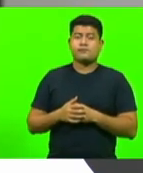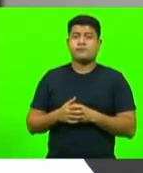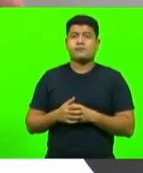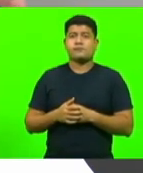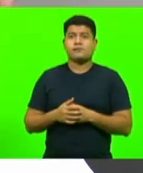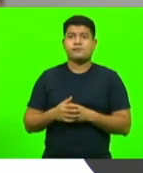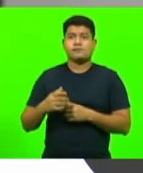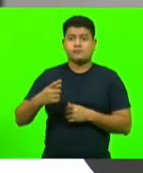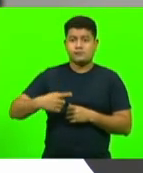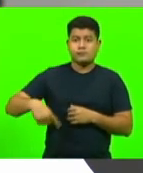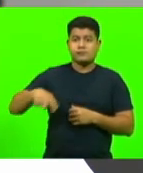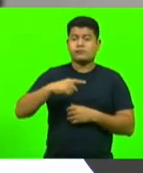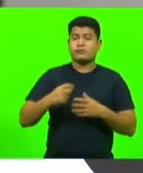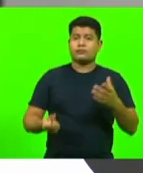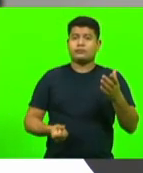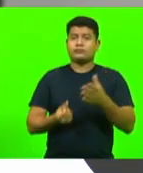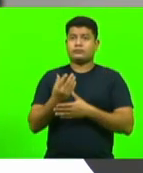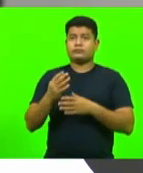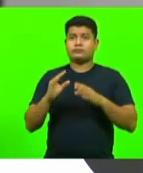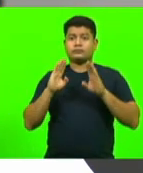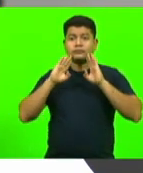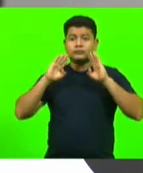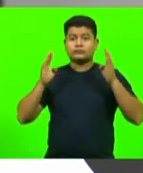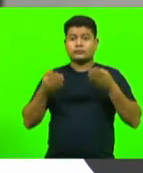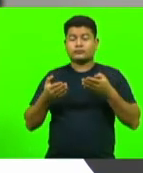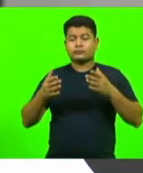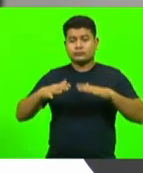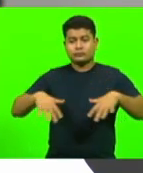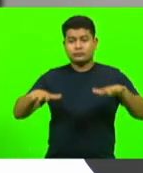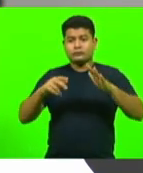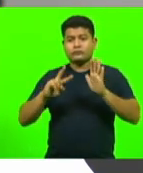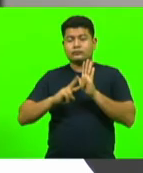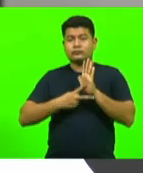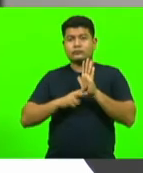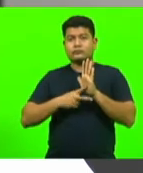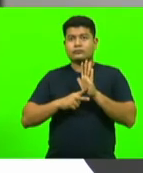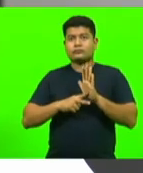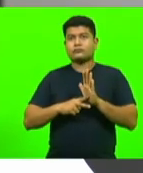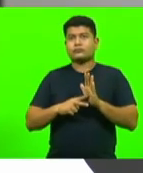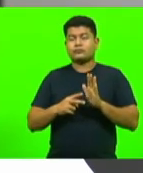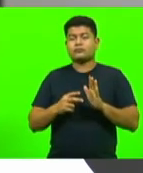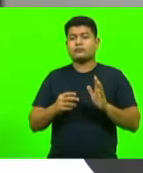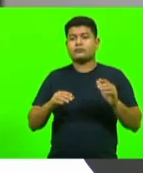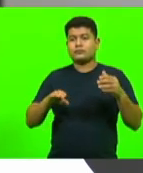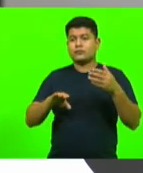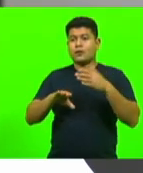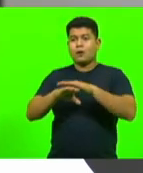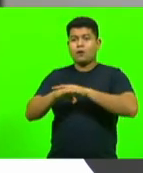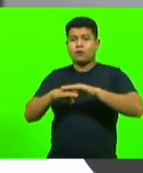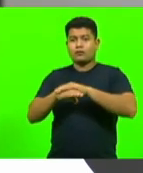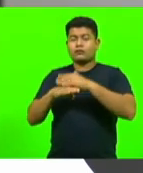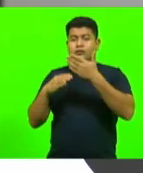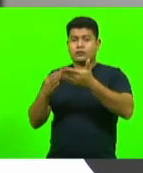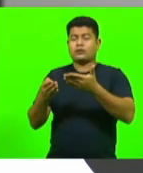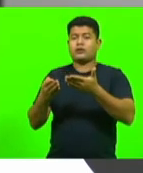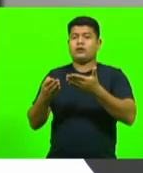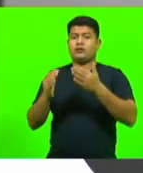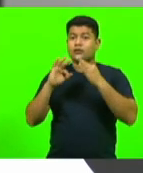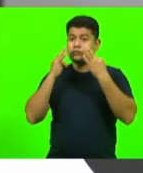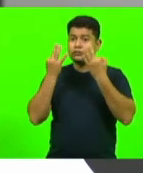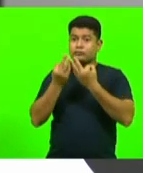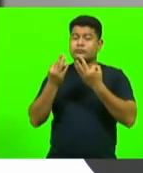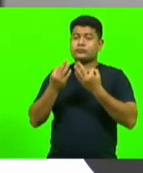constitui esse fórum aqui desse sindicatos para fazer o diálogo com o Fabiano no sentido de